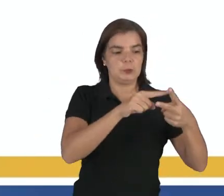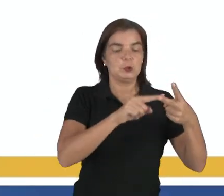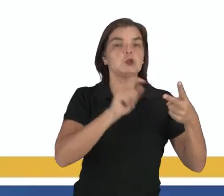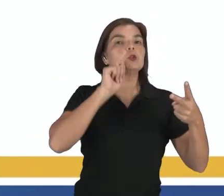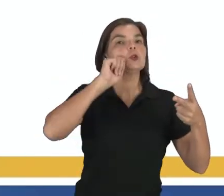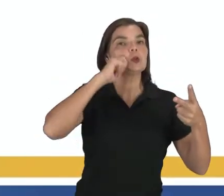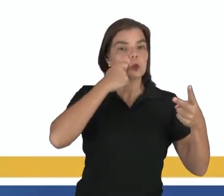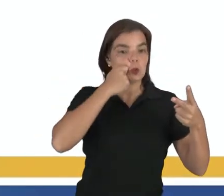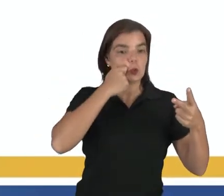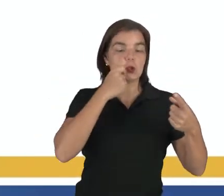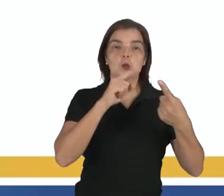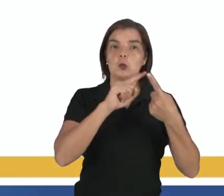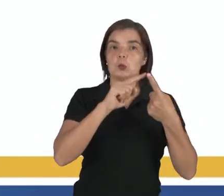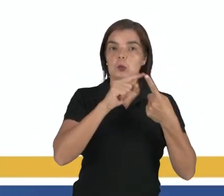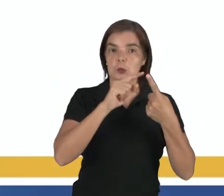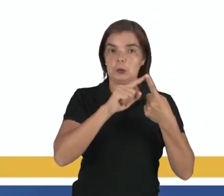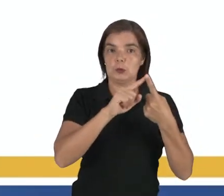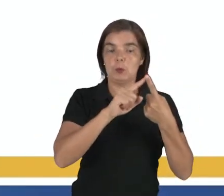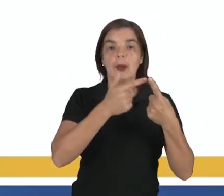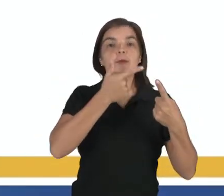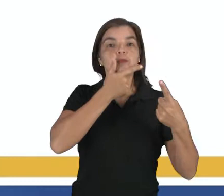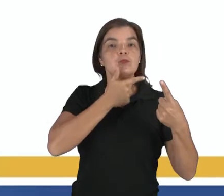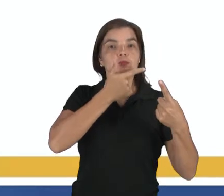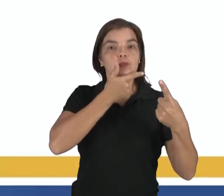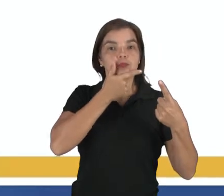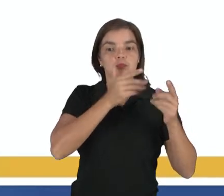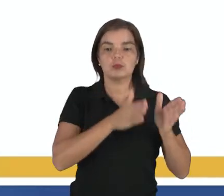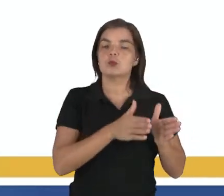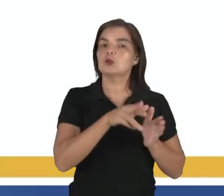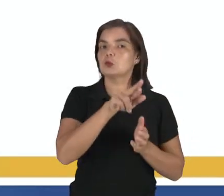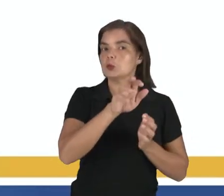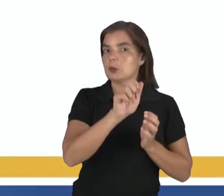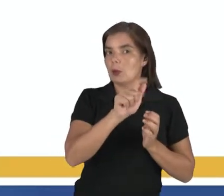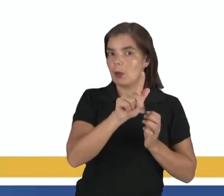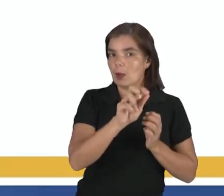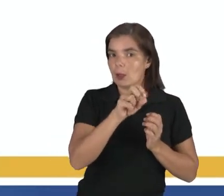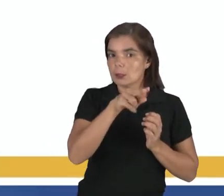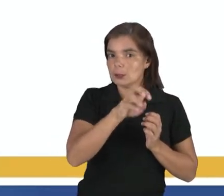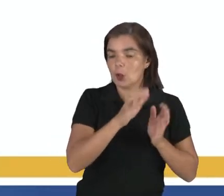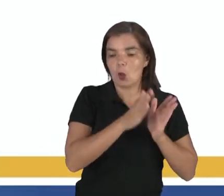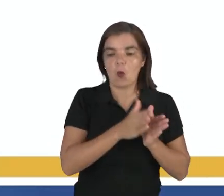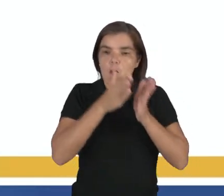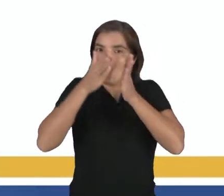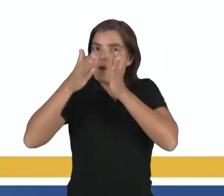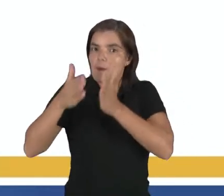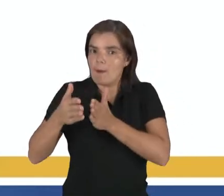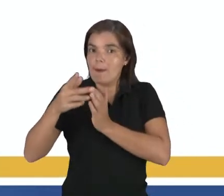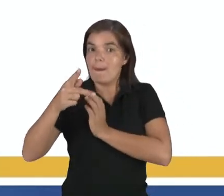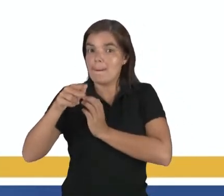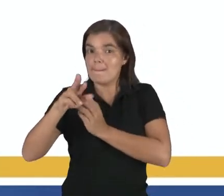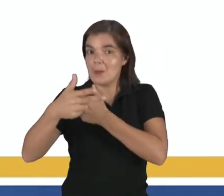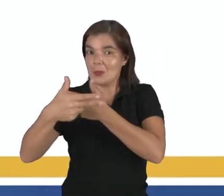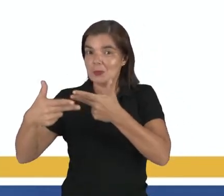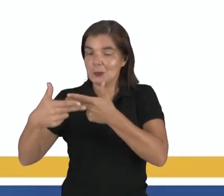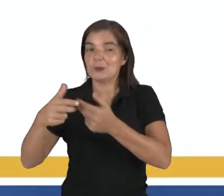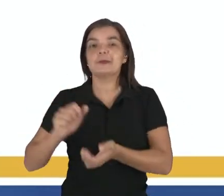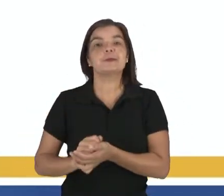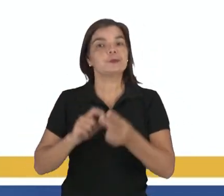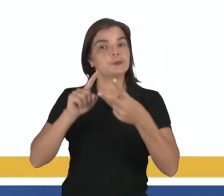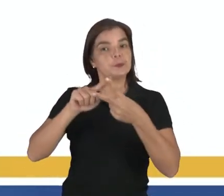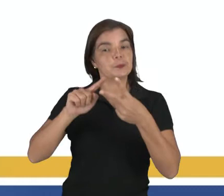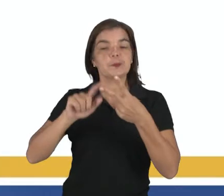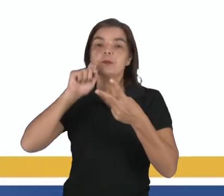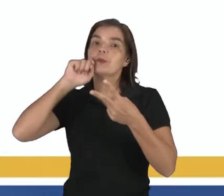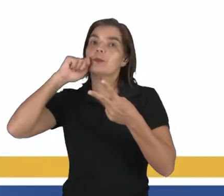2 pães, mais um queijo, lado dos reagentes. Lá no lado do produto, nós temos